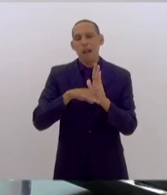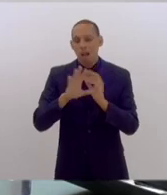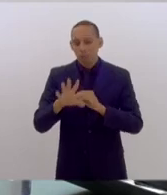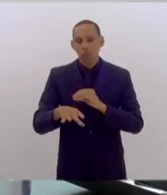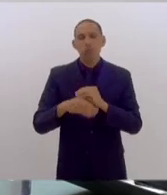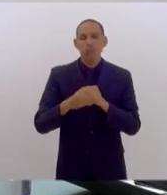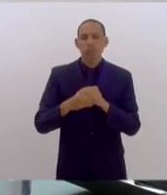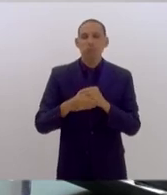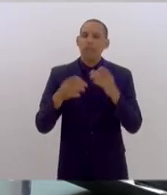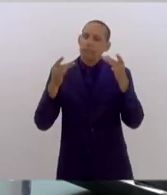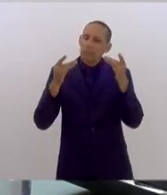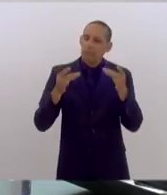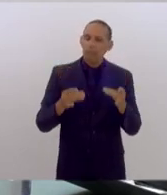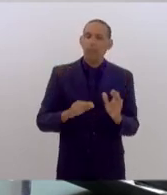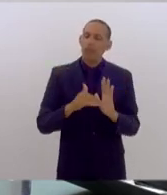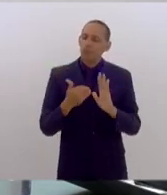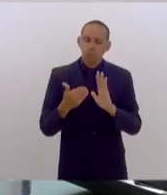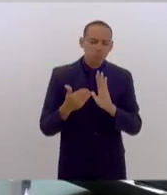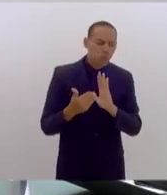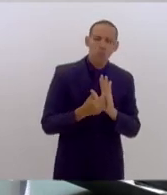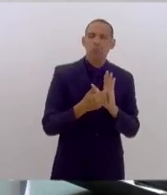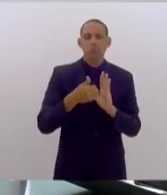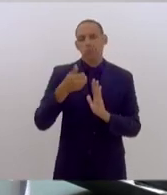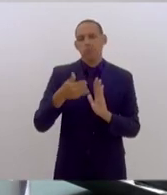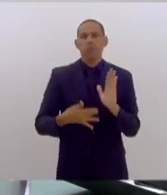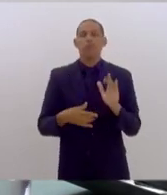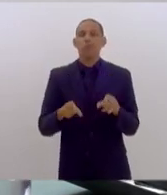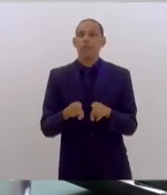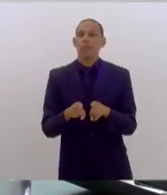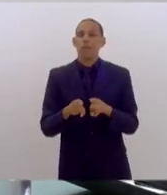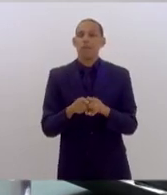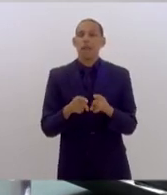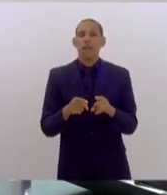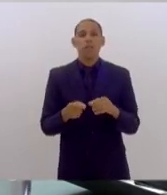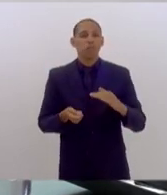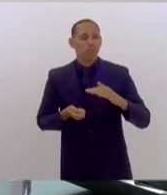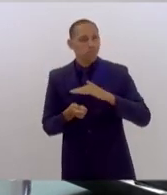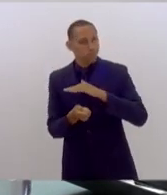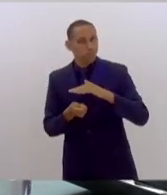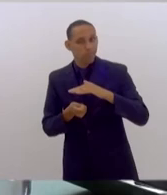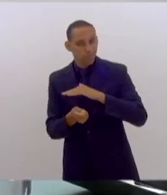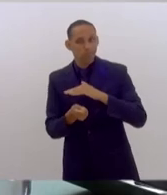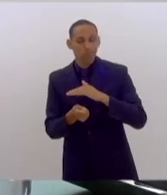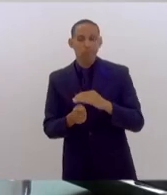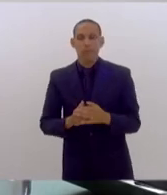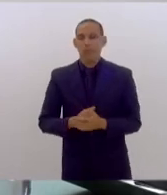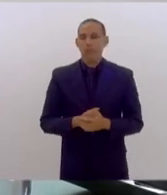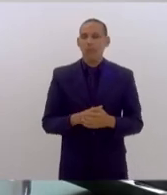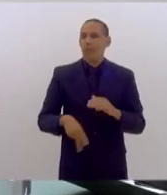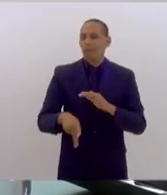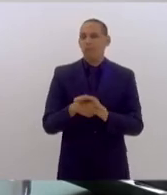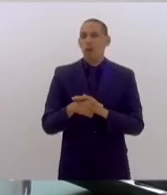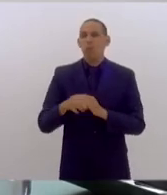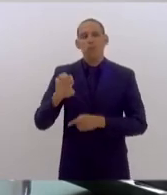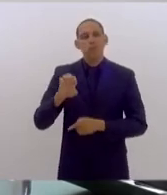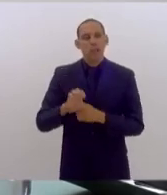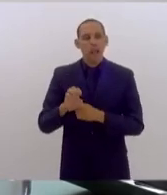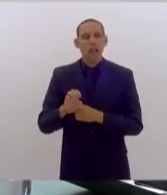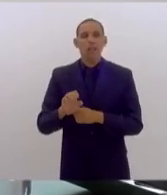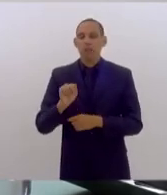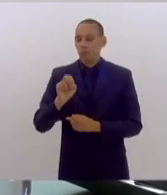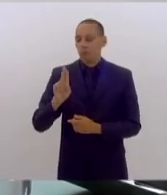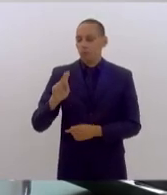quais são as questões principais exatamente né A questão dos investimentos feitos pelo governo do estado e pela